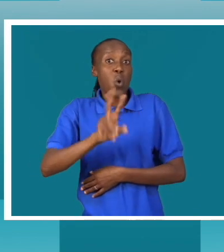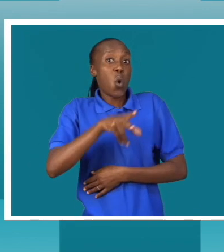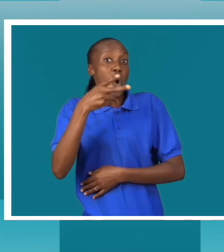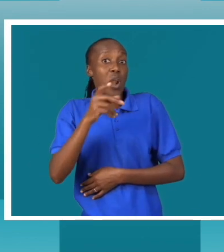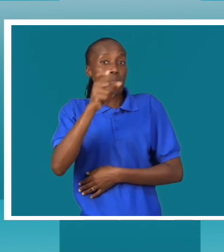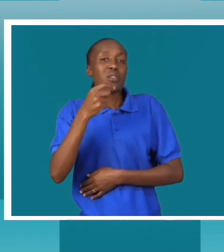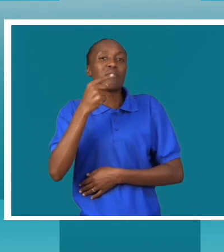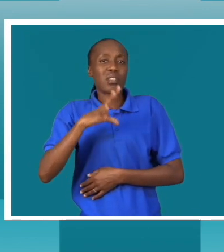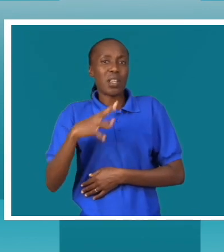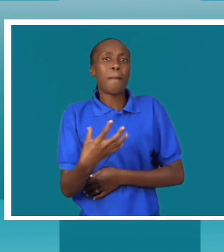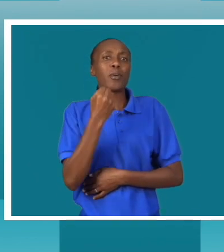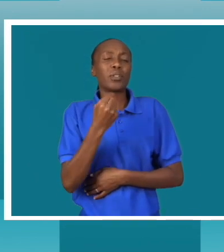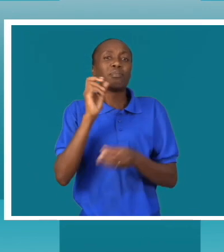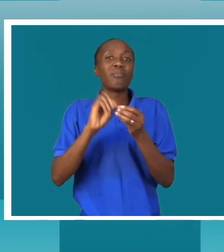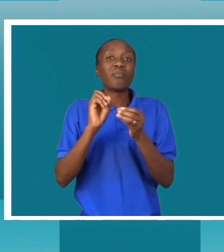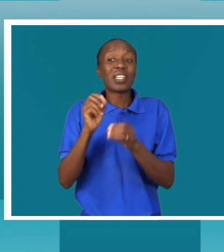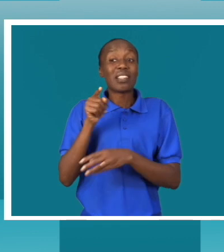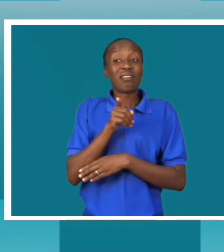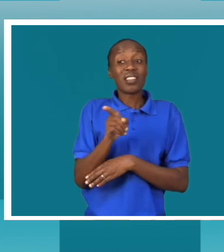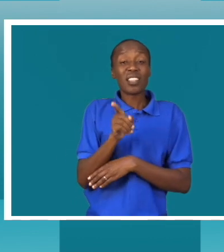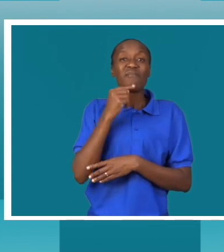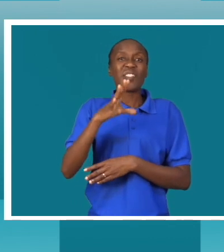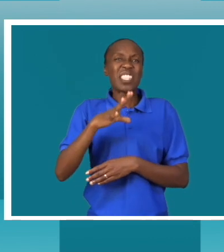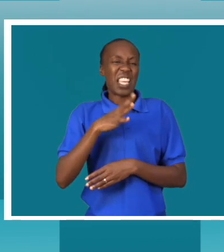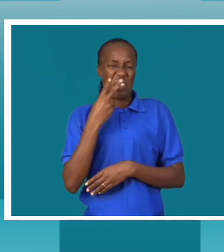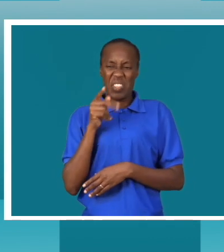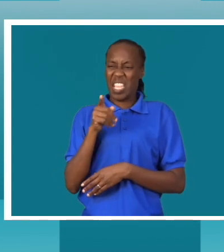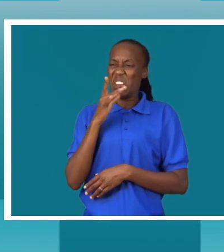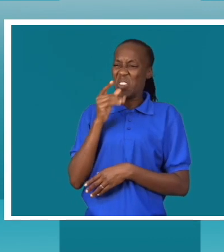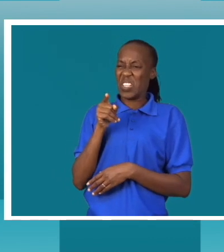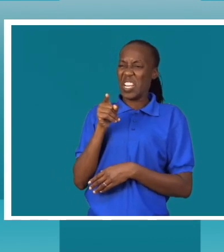me importo, porque tenho algum benefício.